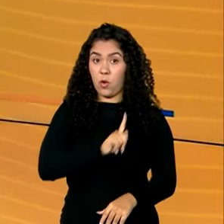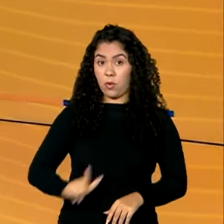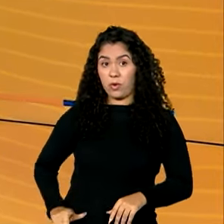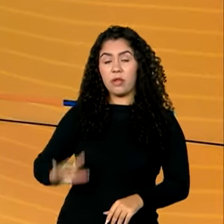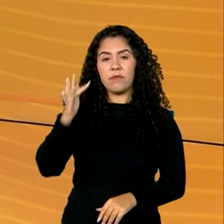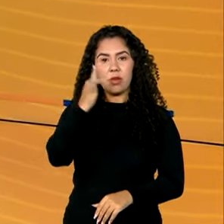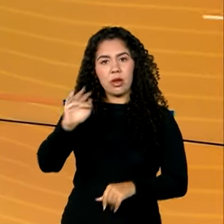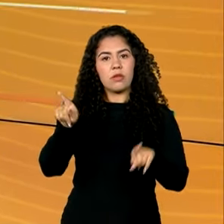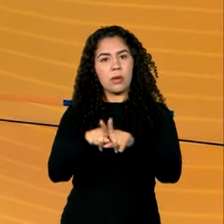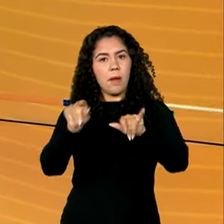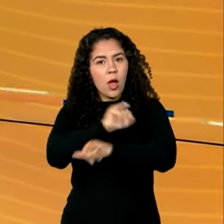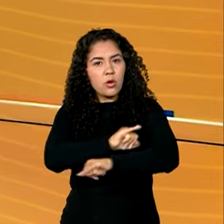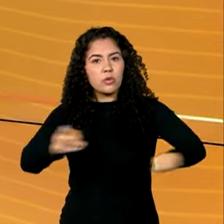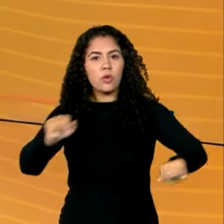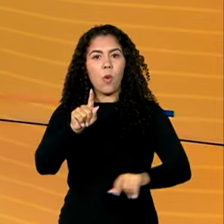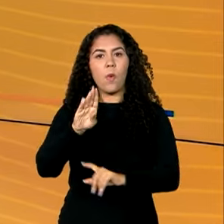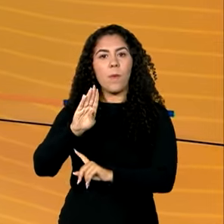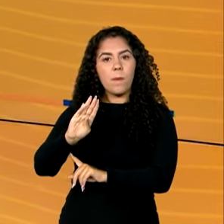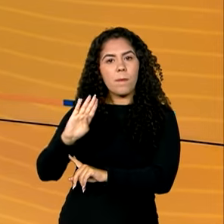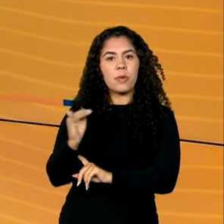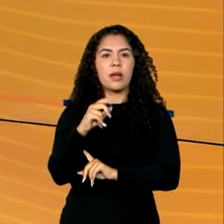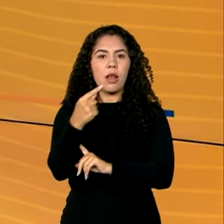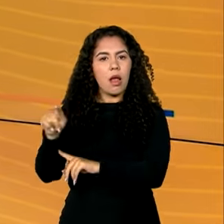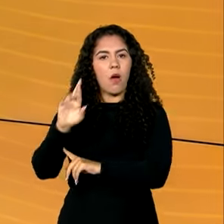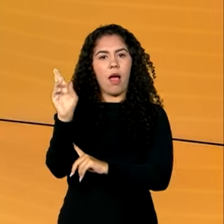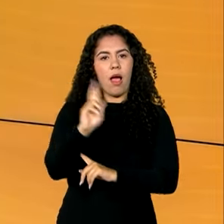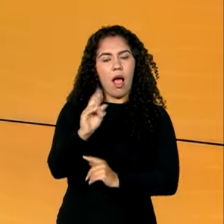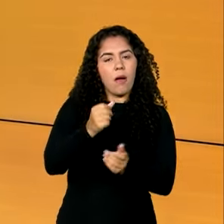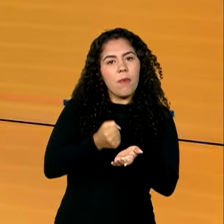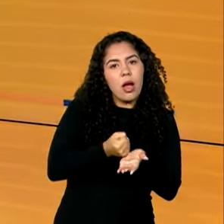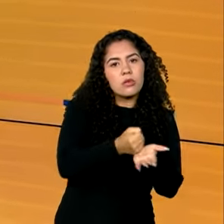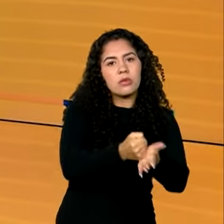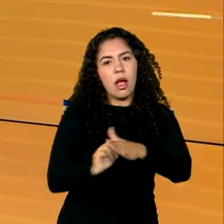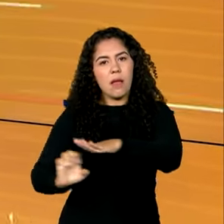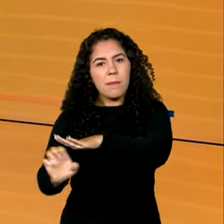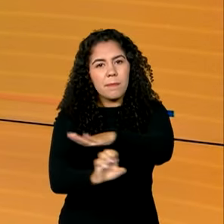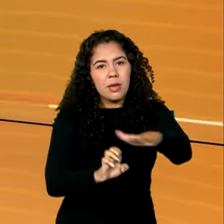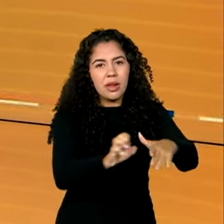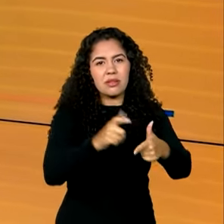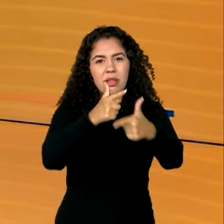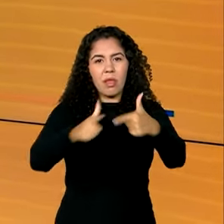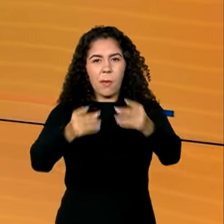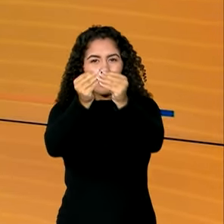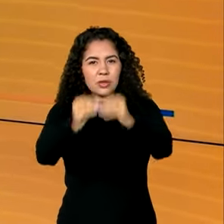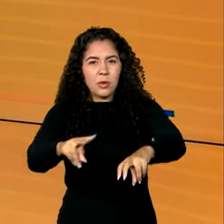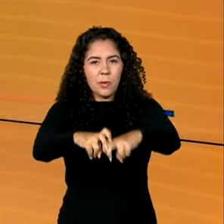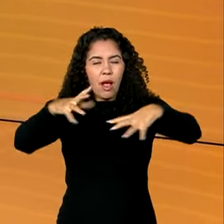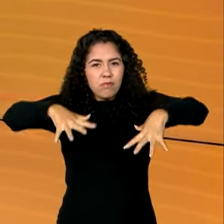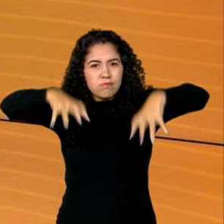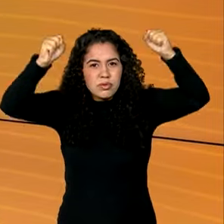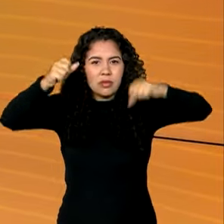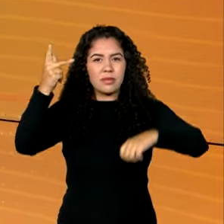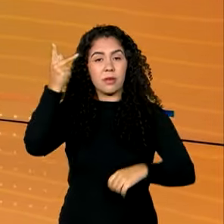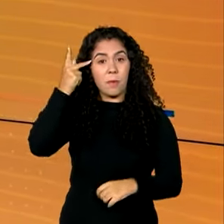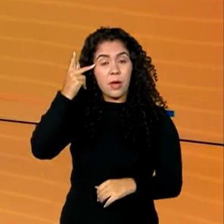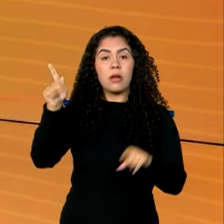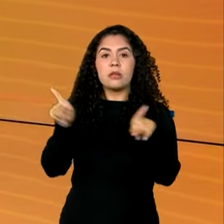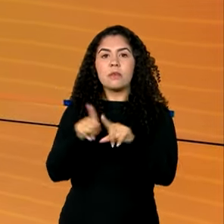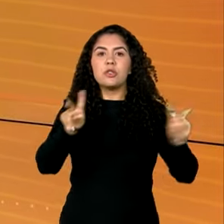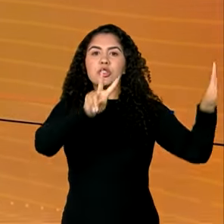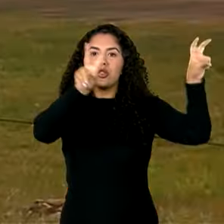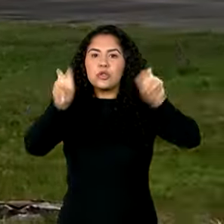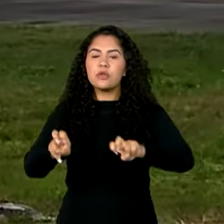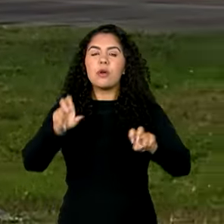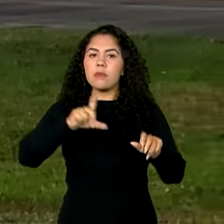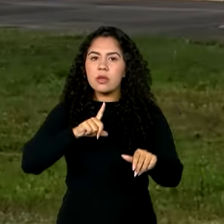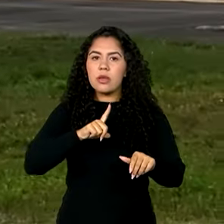federal anuncia R$1 bilhão para ajudar empresas afetadas pelo apagão em São Paulo. Repatriação do Líbano. Chega